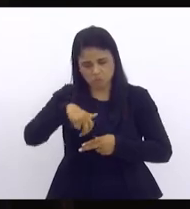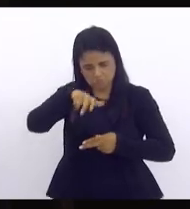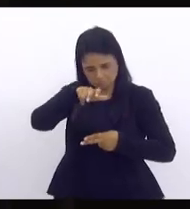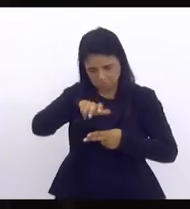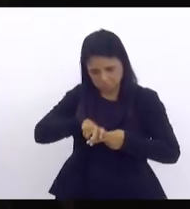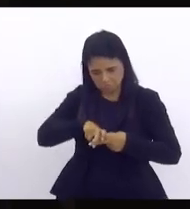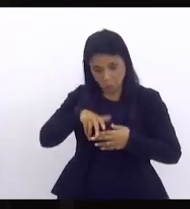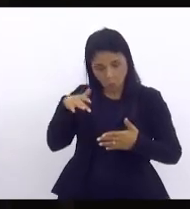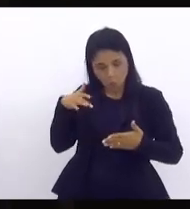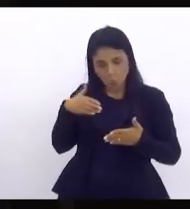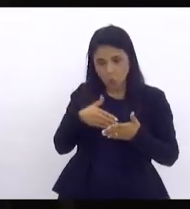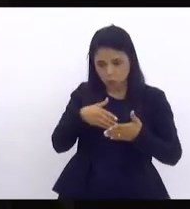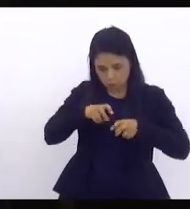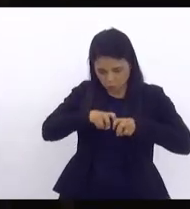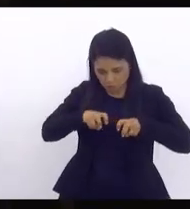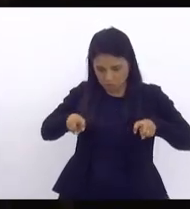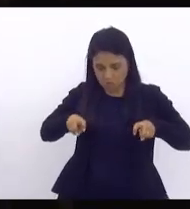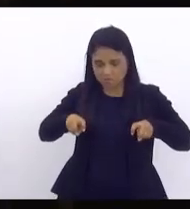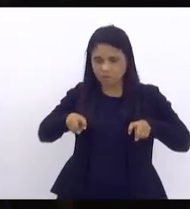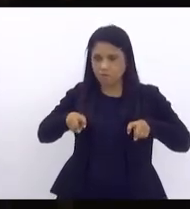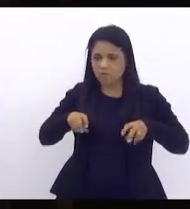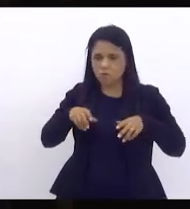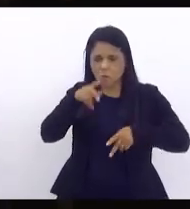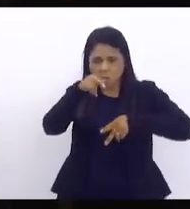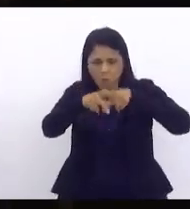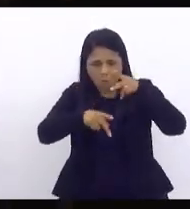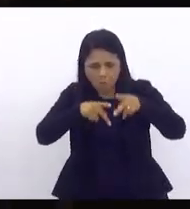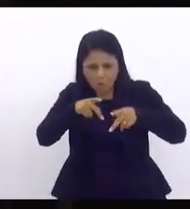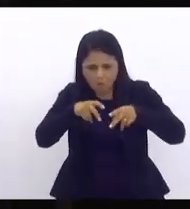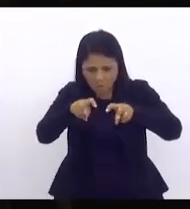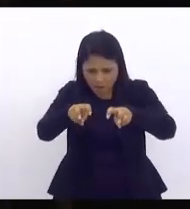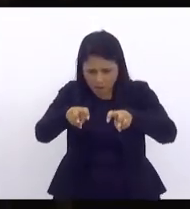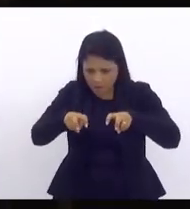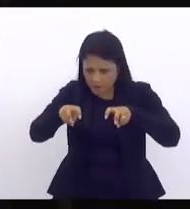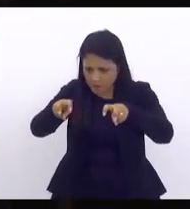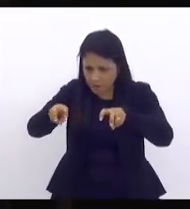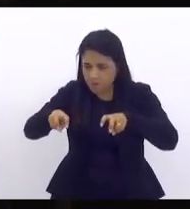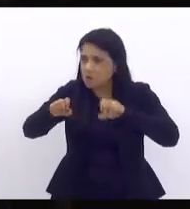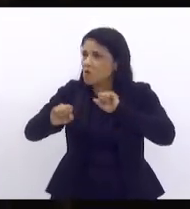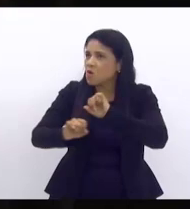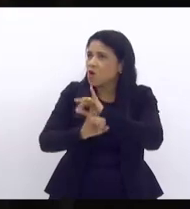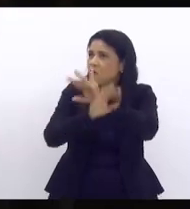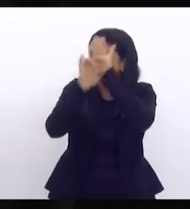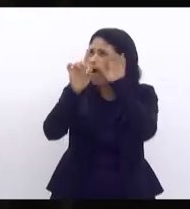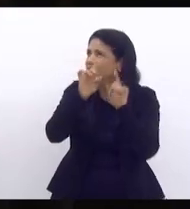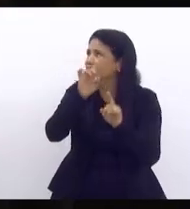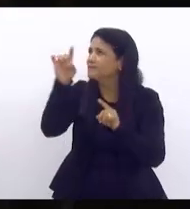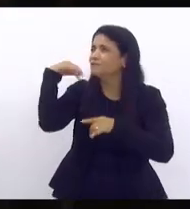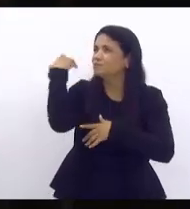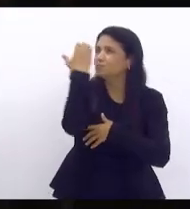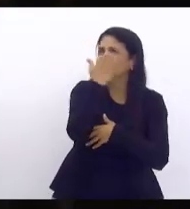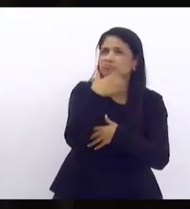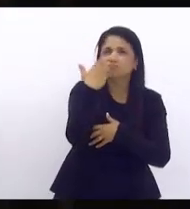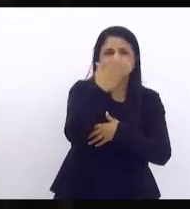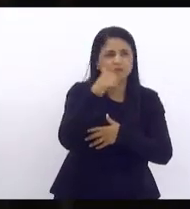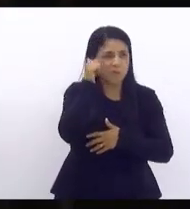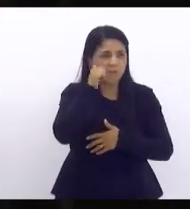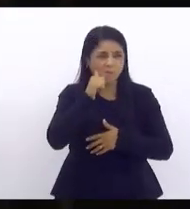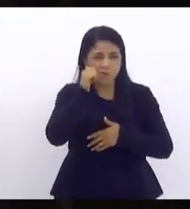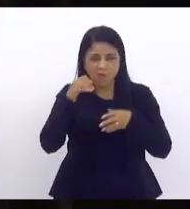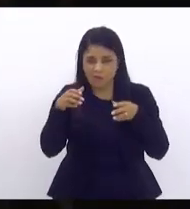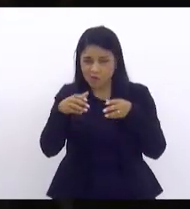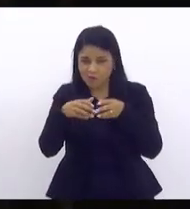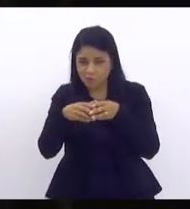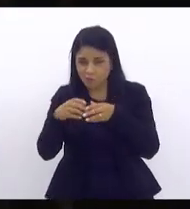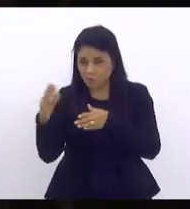aquele povo glorificando a Deus, quando eu vi aquelas mulheres lá na